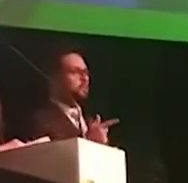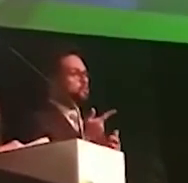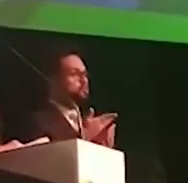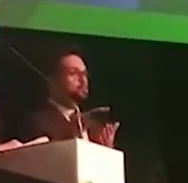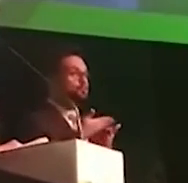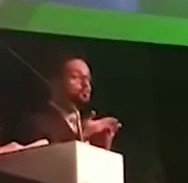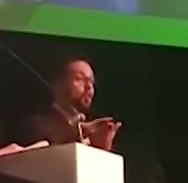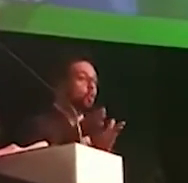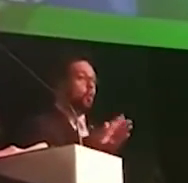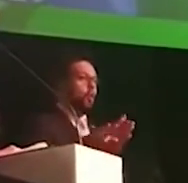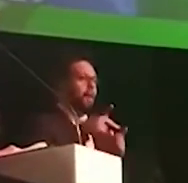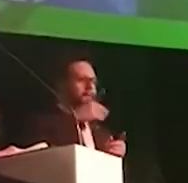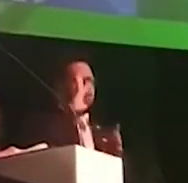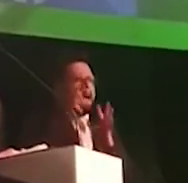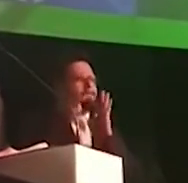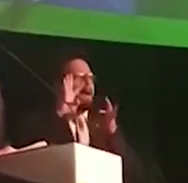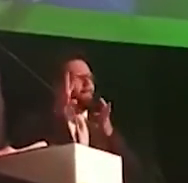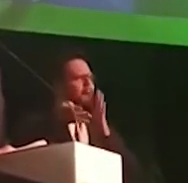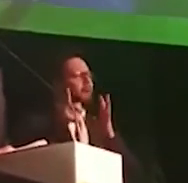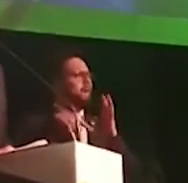diferente